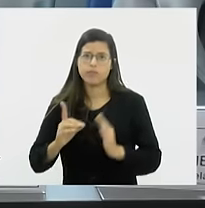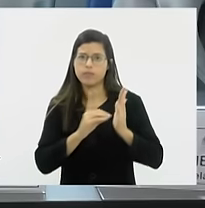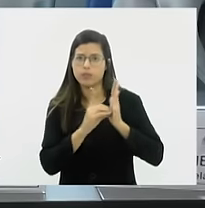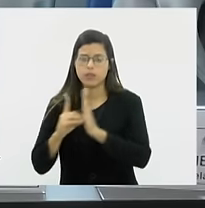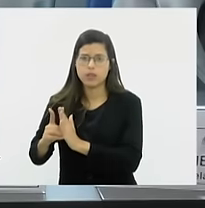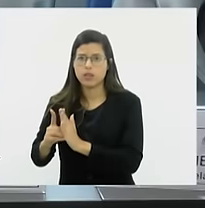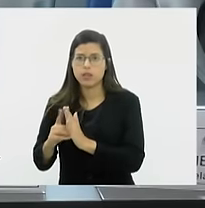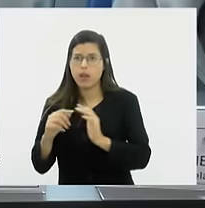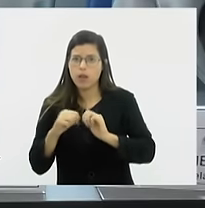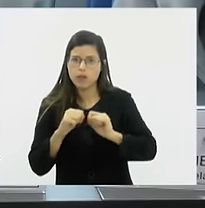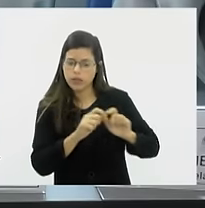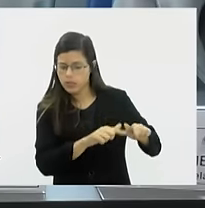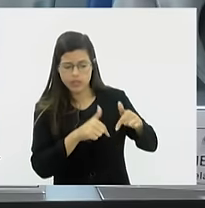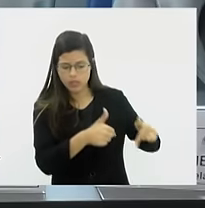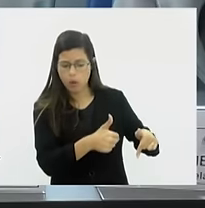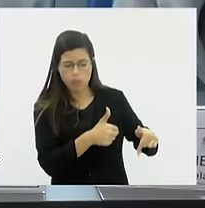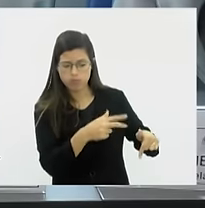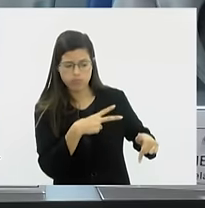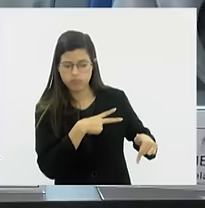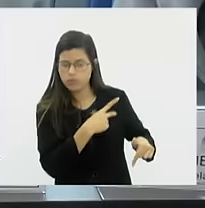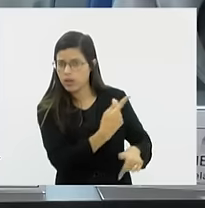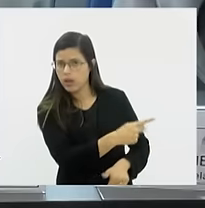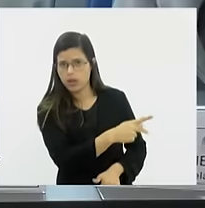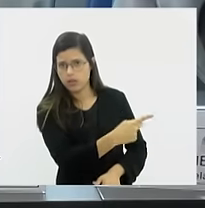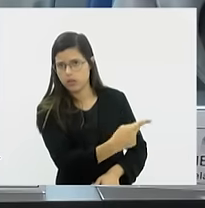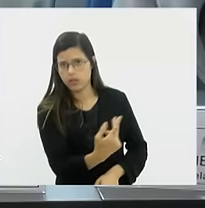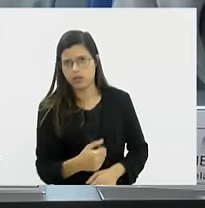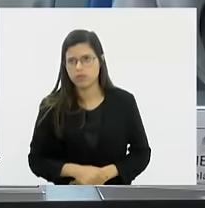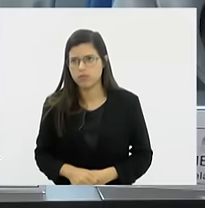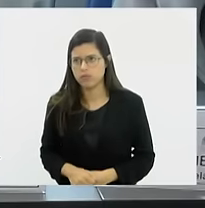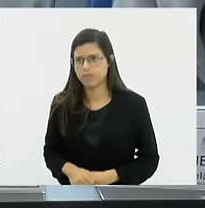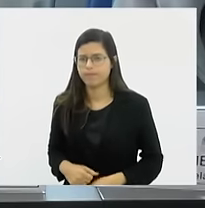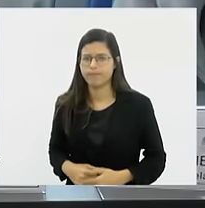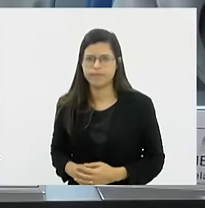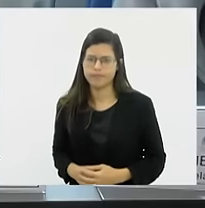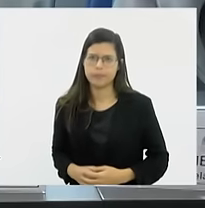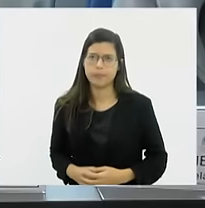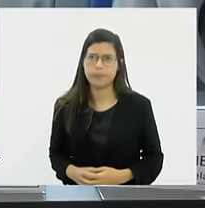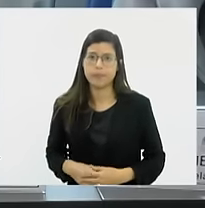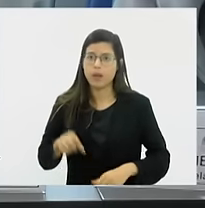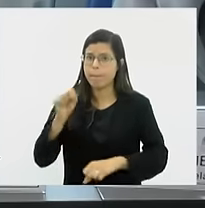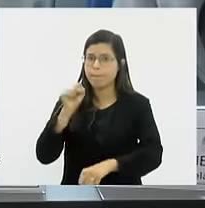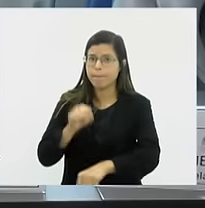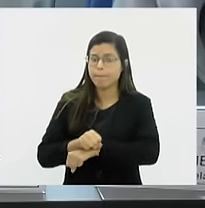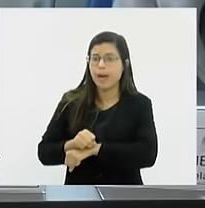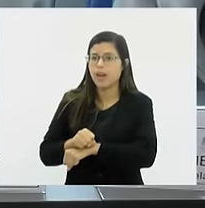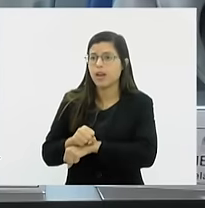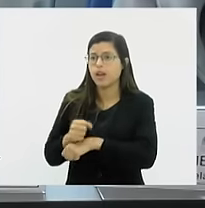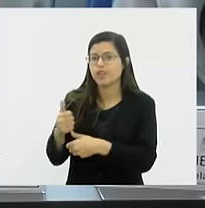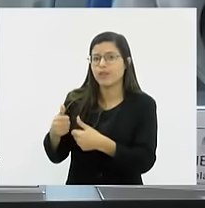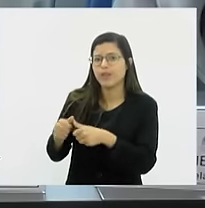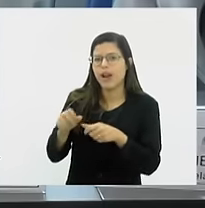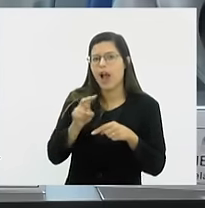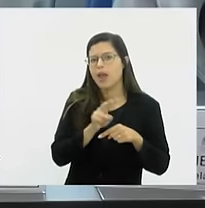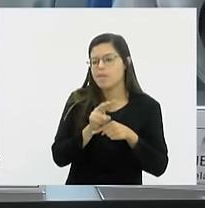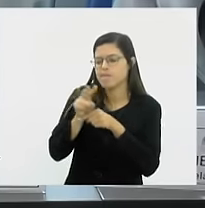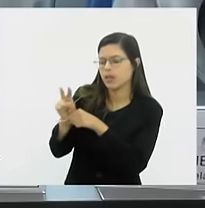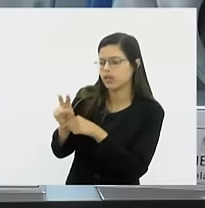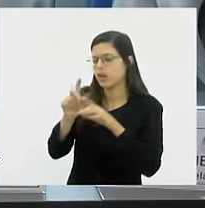operações. Lembrando, a gente não é contra a operação, não. Mas que o DETRAN faça as suas próprias. Para com isso de ficar emprestando o